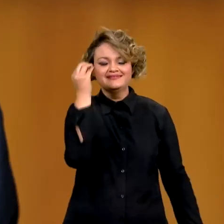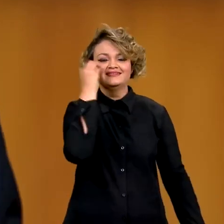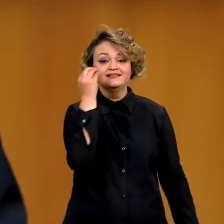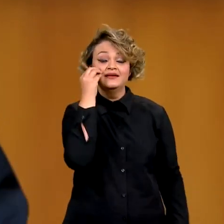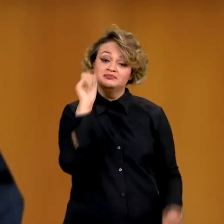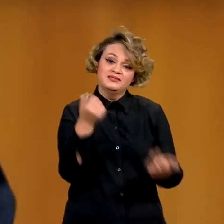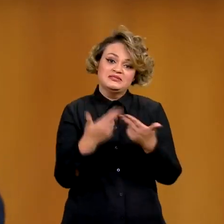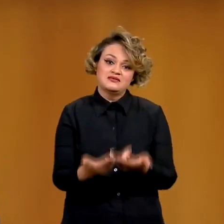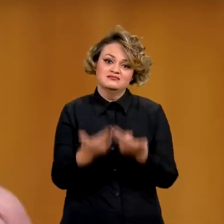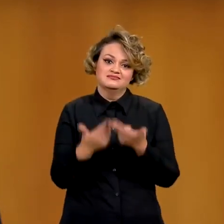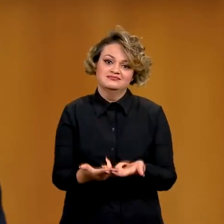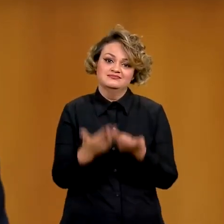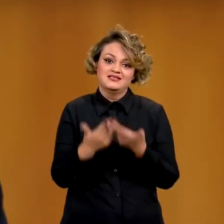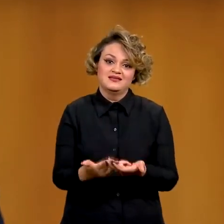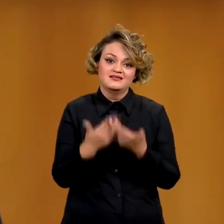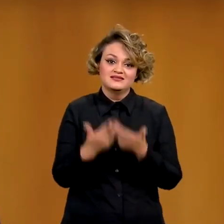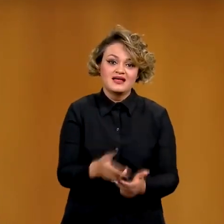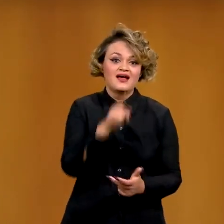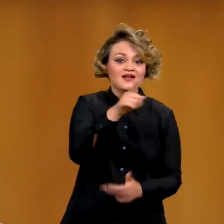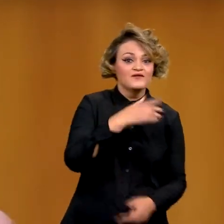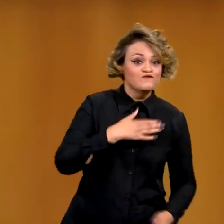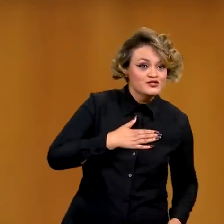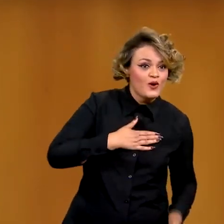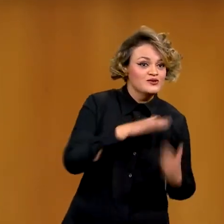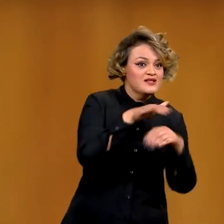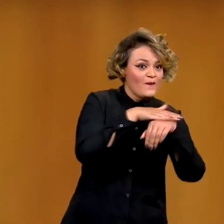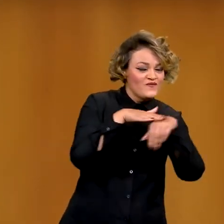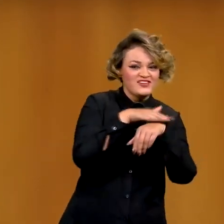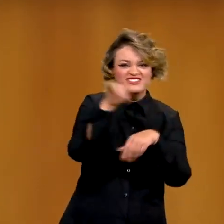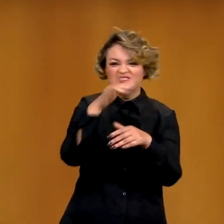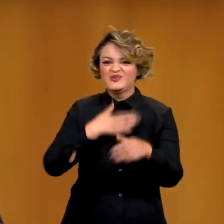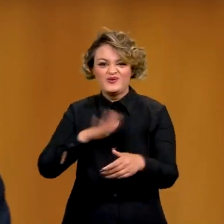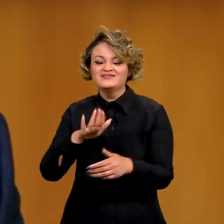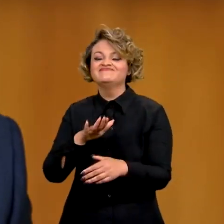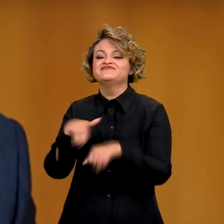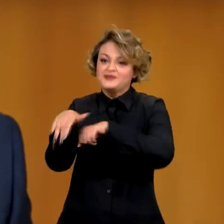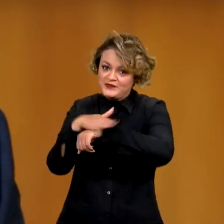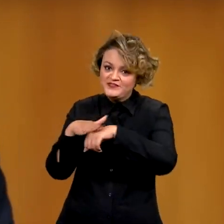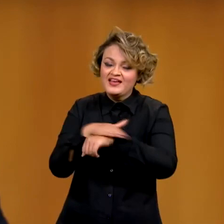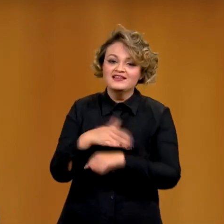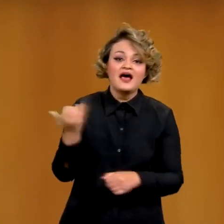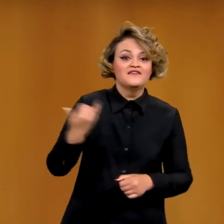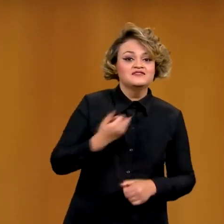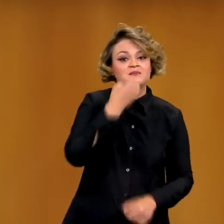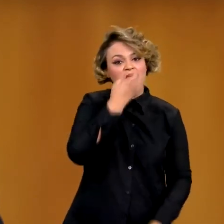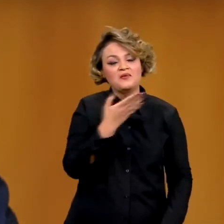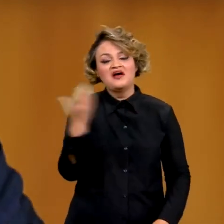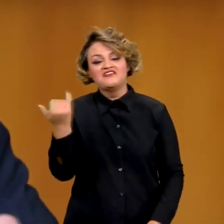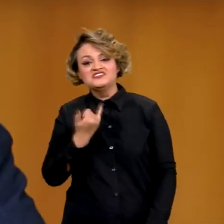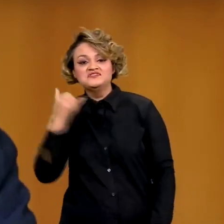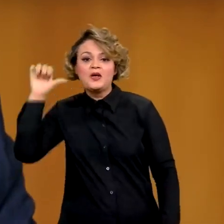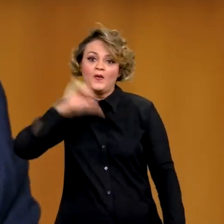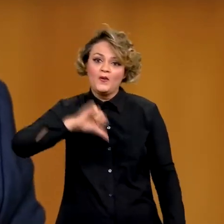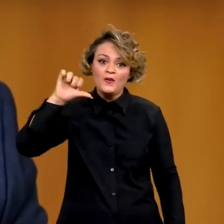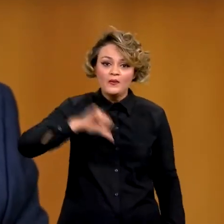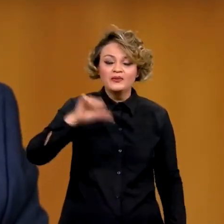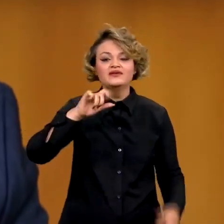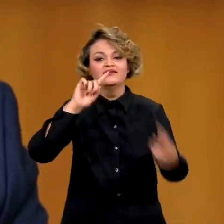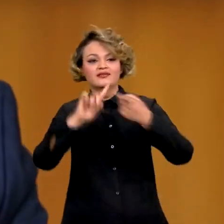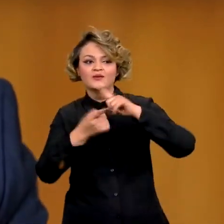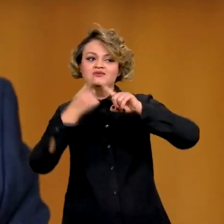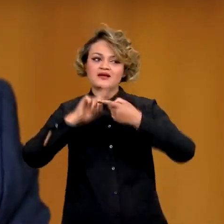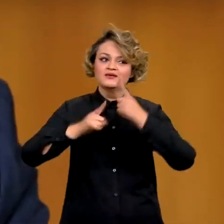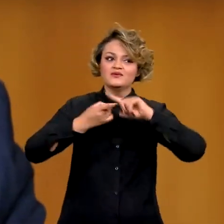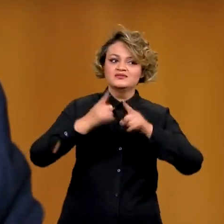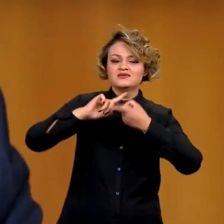ter paciência conversar com quem você gosta conversar com quem você não gosta ouvir coisas boas ou coisas ruins e aí se dá negociação